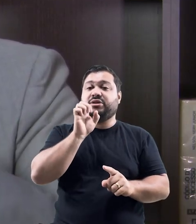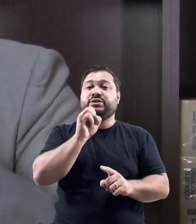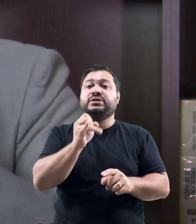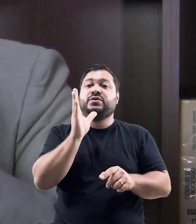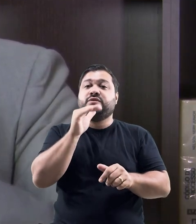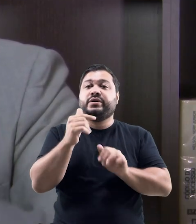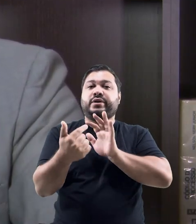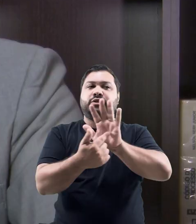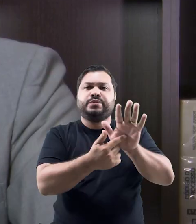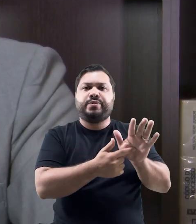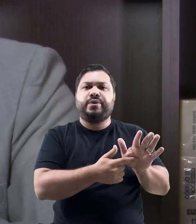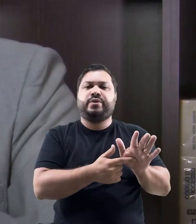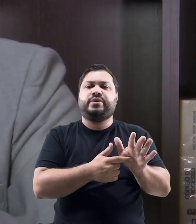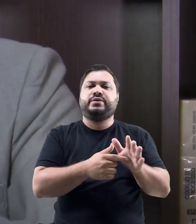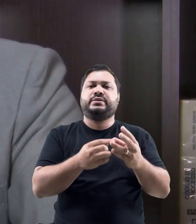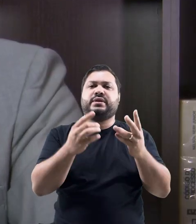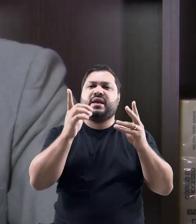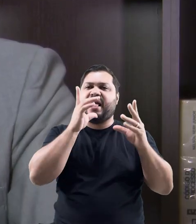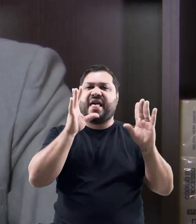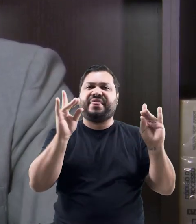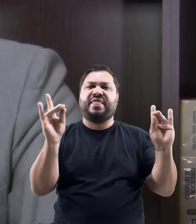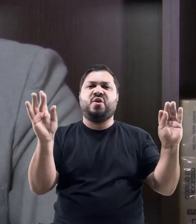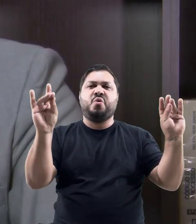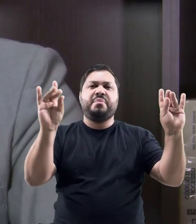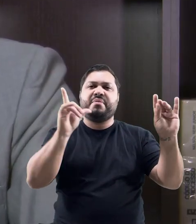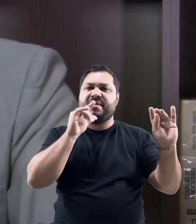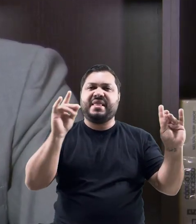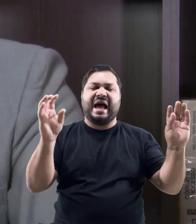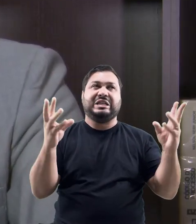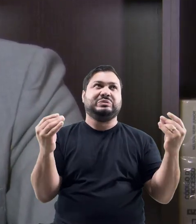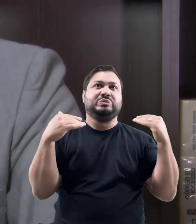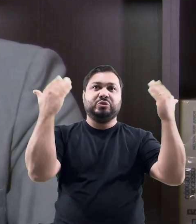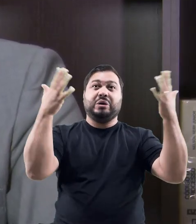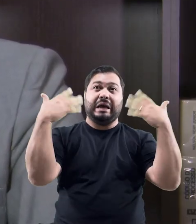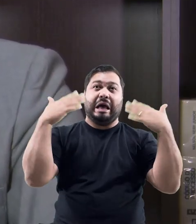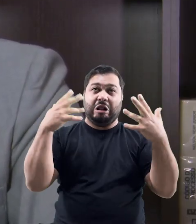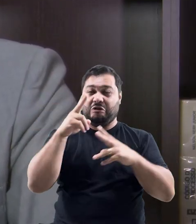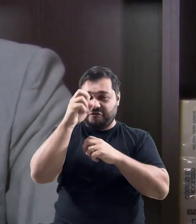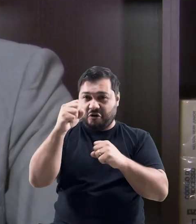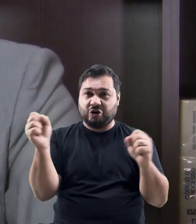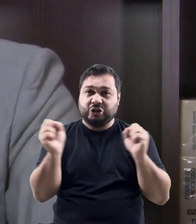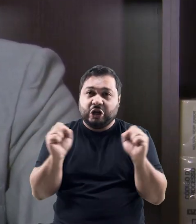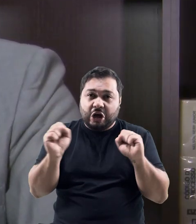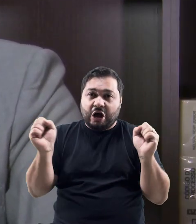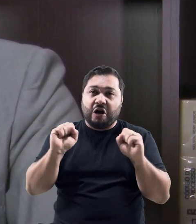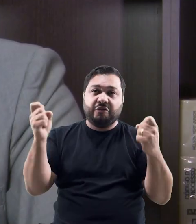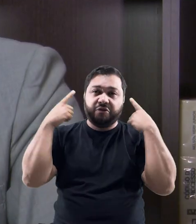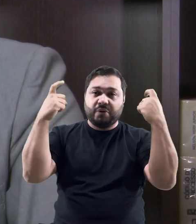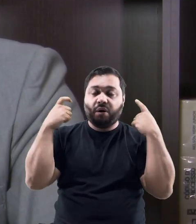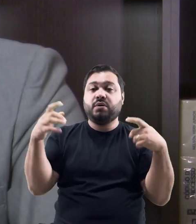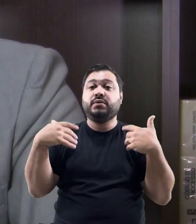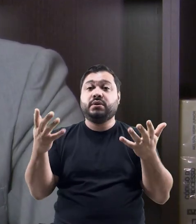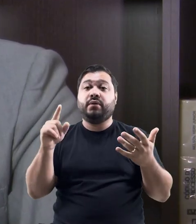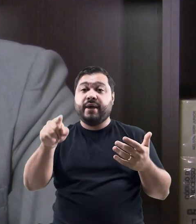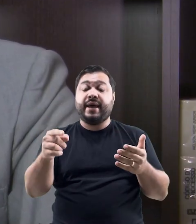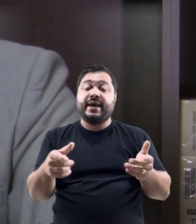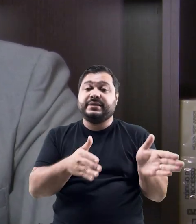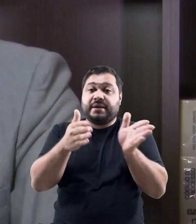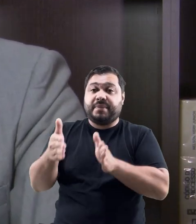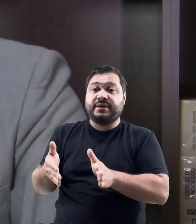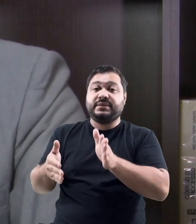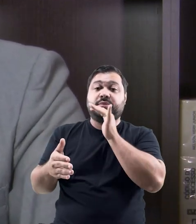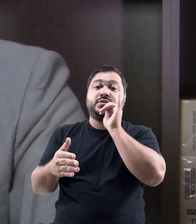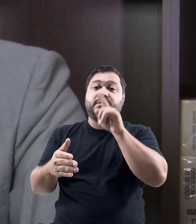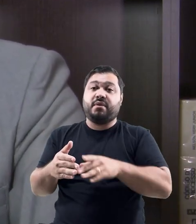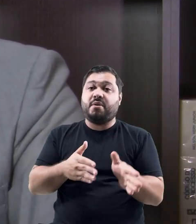que o trabalhador é exposto à umidade excessiva ou ao calor excessivo, ao frio, a ruídos. Então, essa parcela,